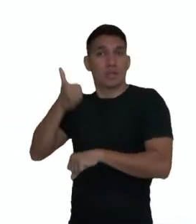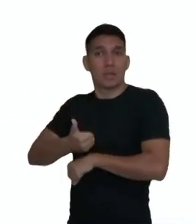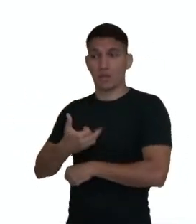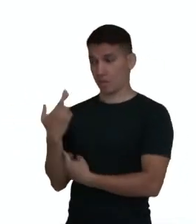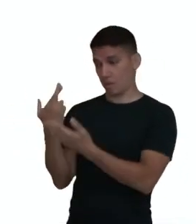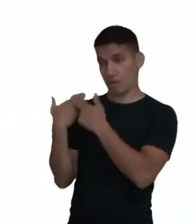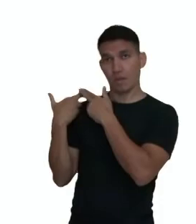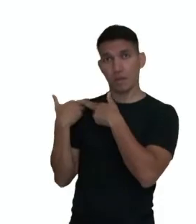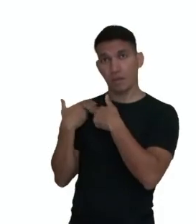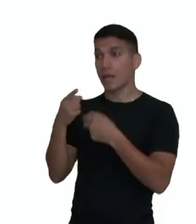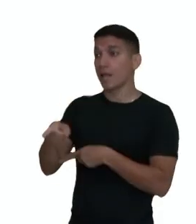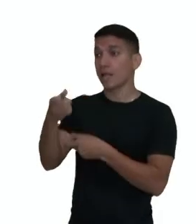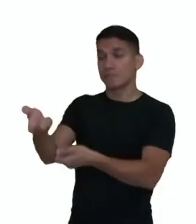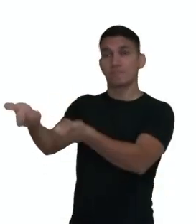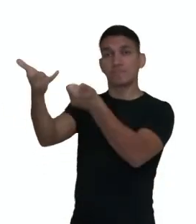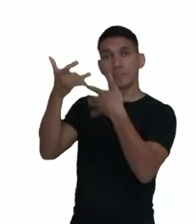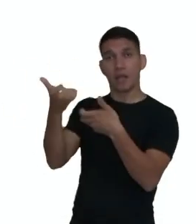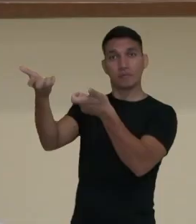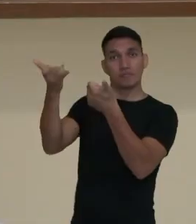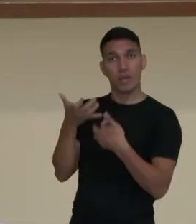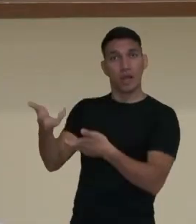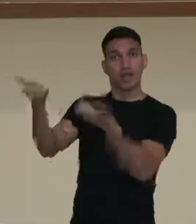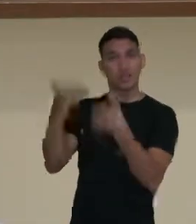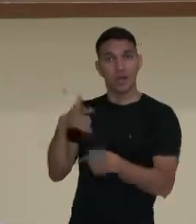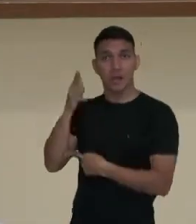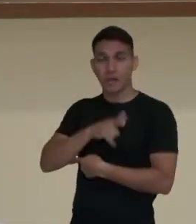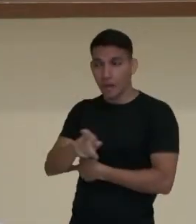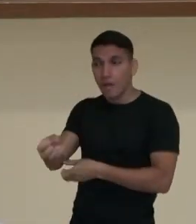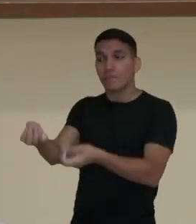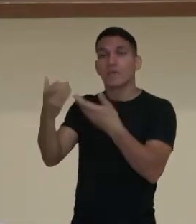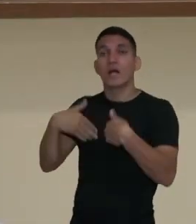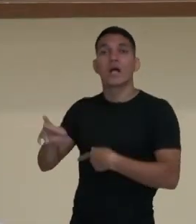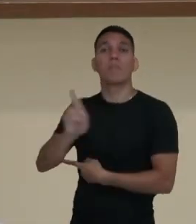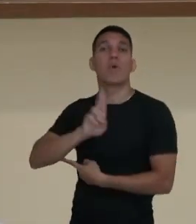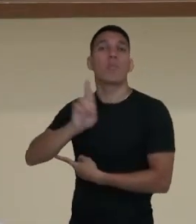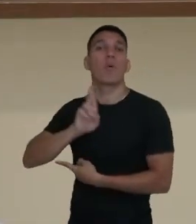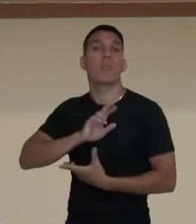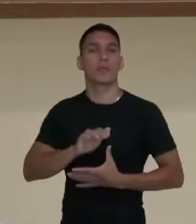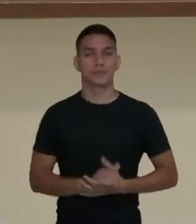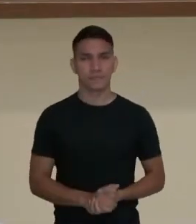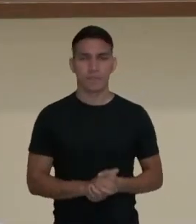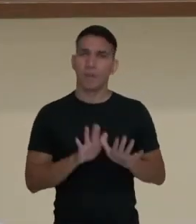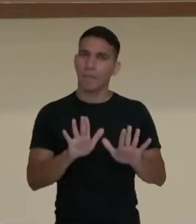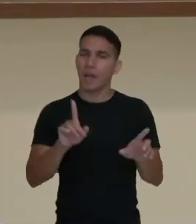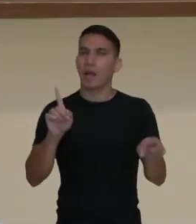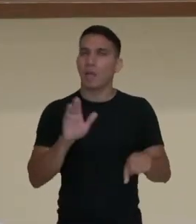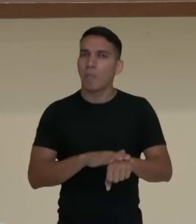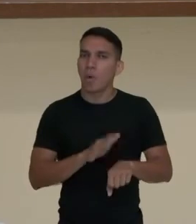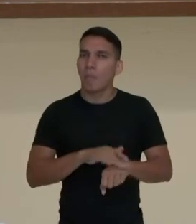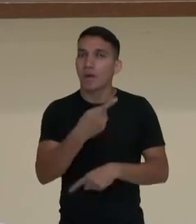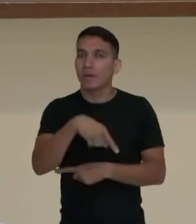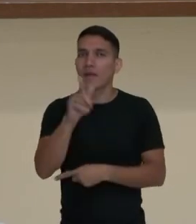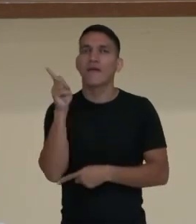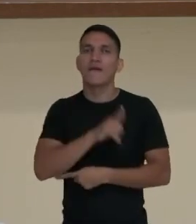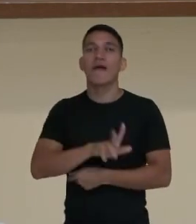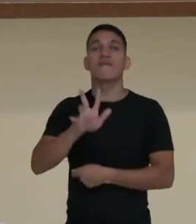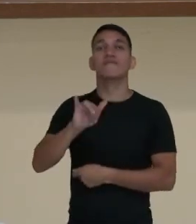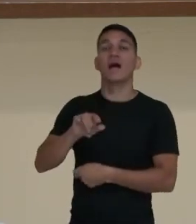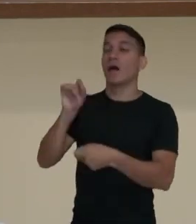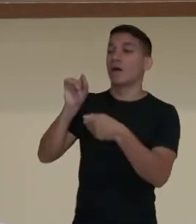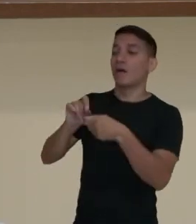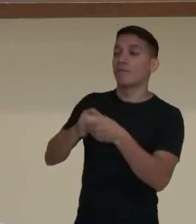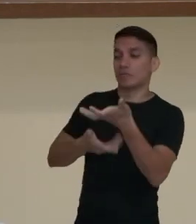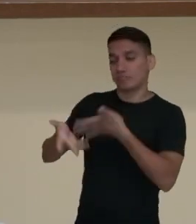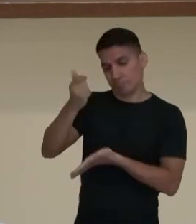perguntas, e o entrevistado ou entrevistados, que são aqueles que respondem. No entanto, quando você vai passar uma entrevista para a